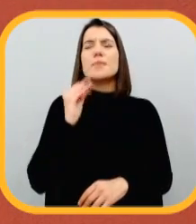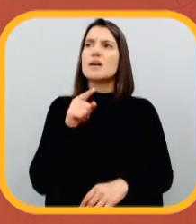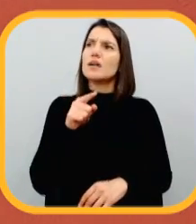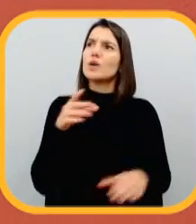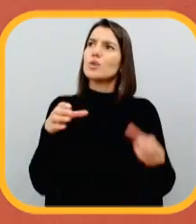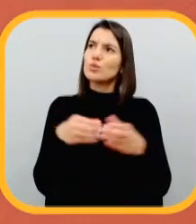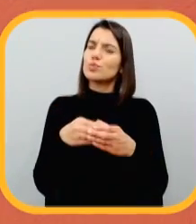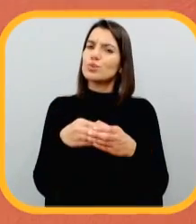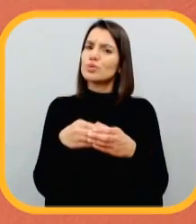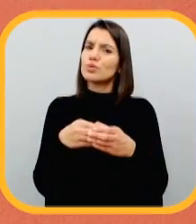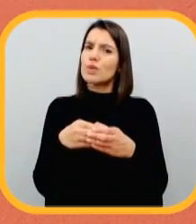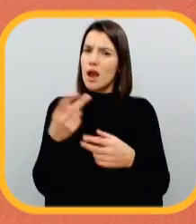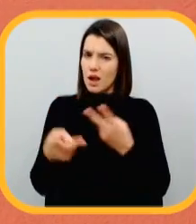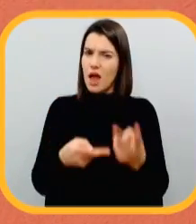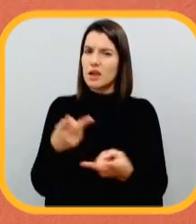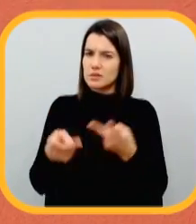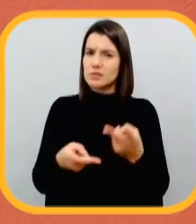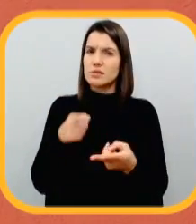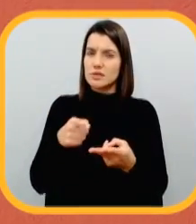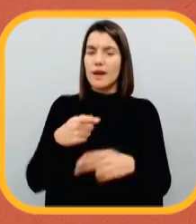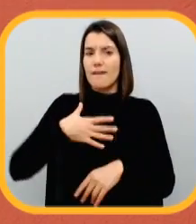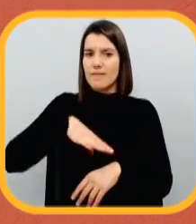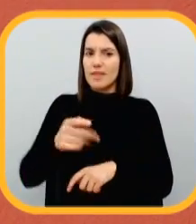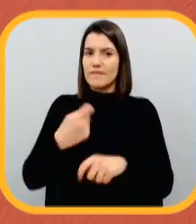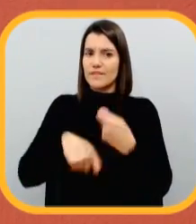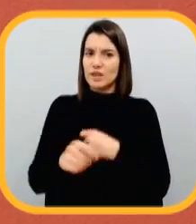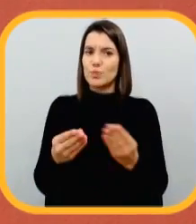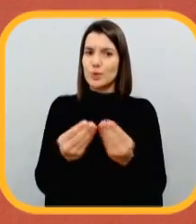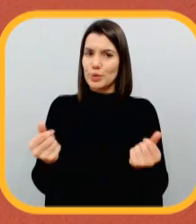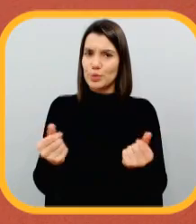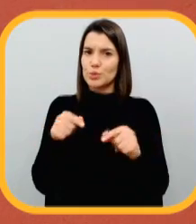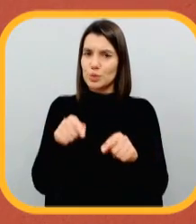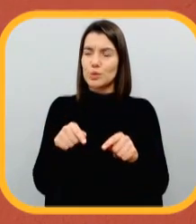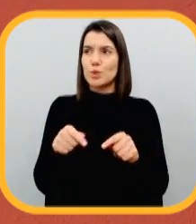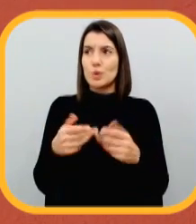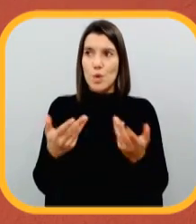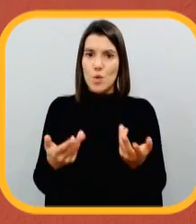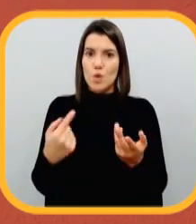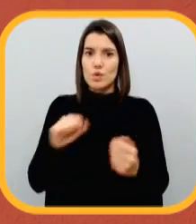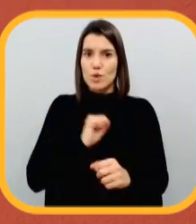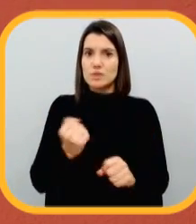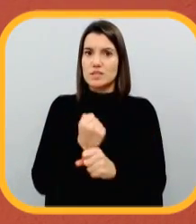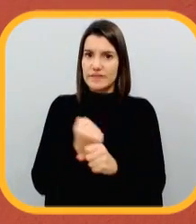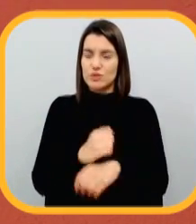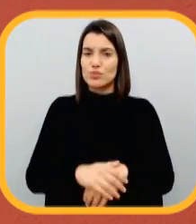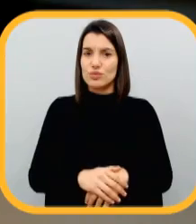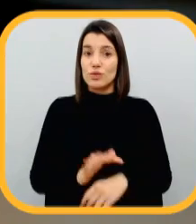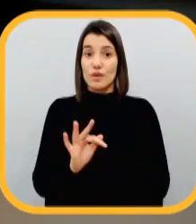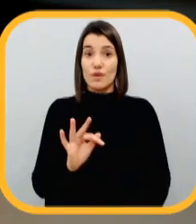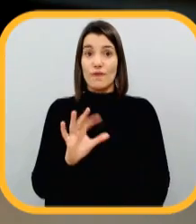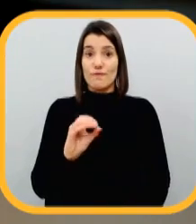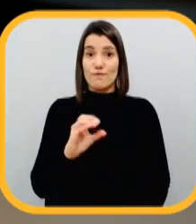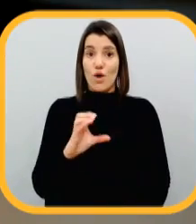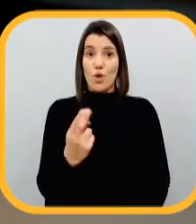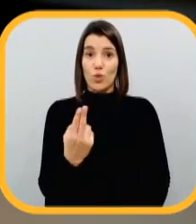seja o grupo em análise que nós queremos vender o nosso produto ou o nosso serviço.